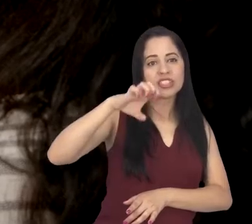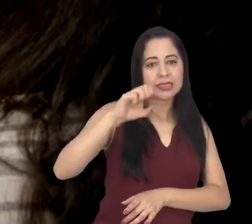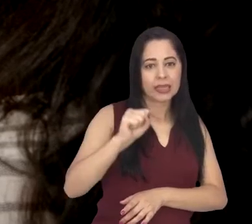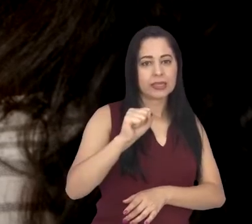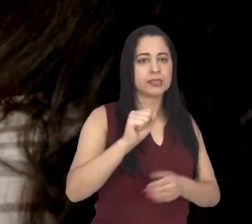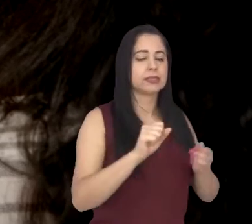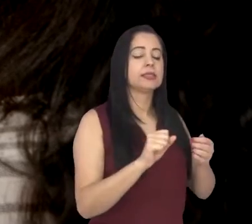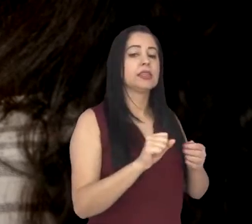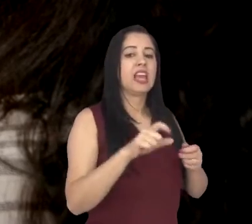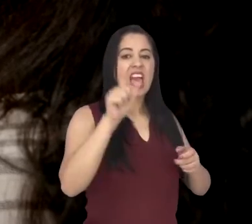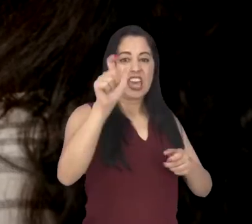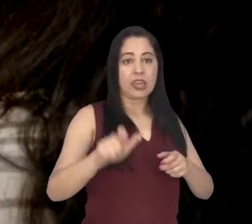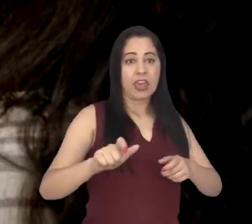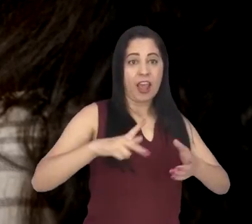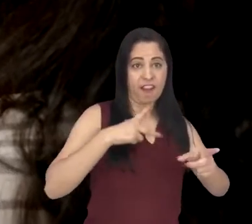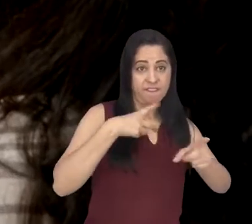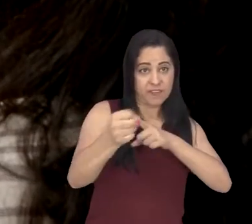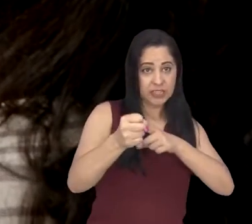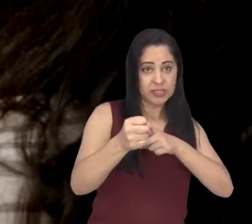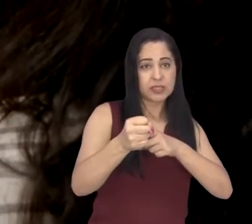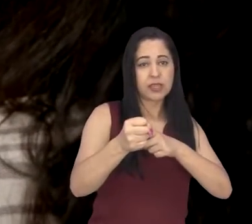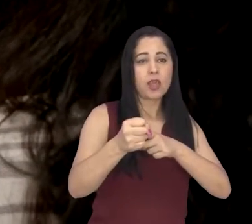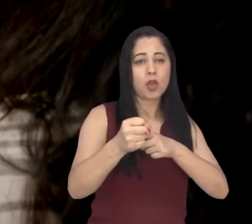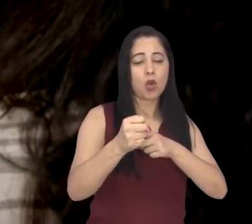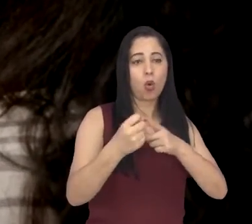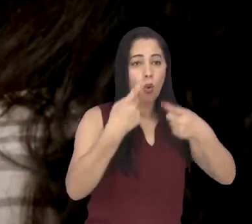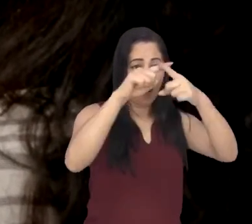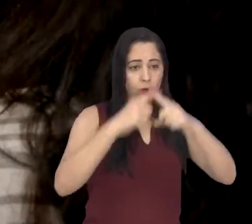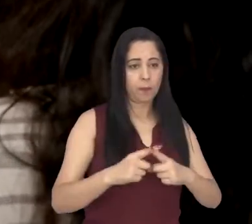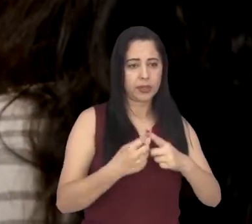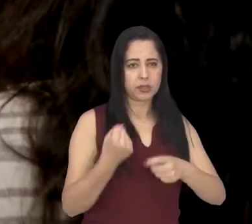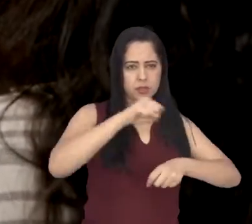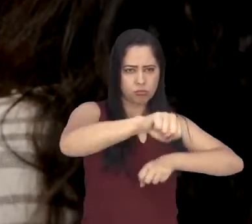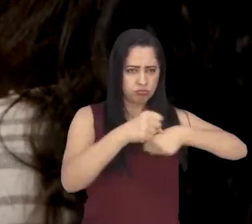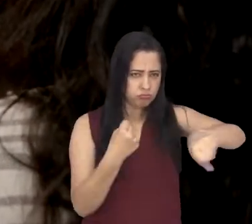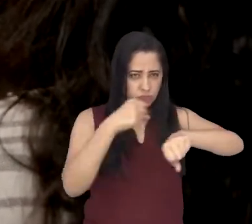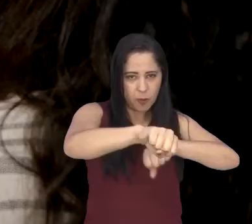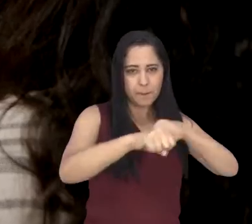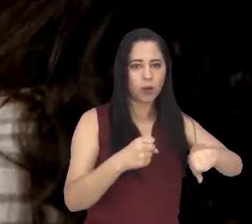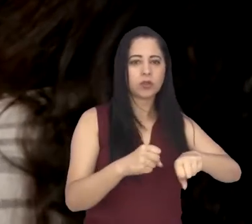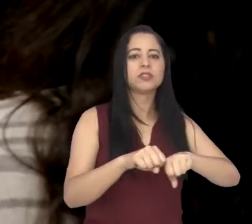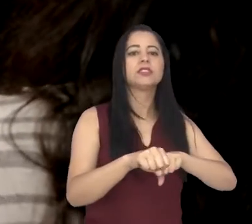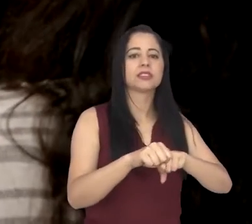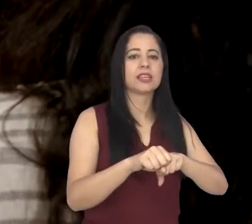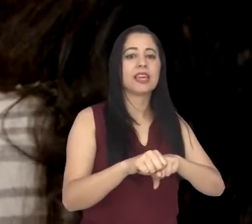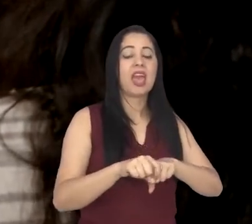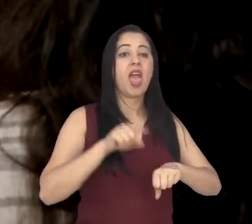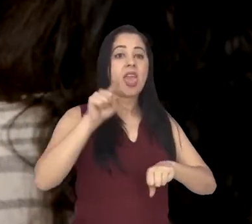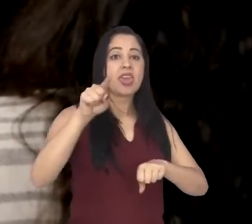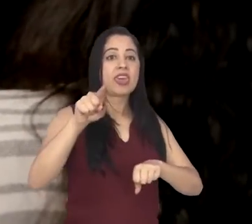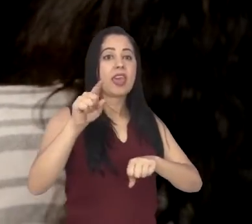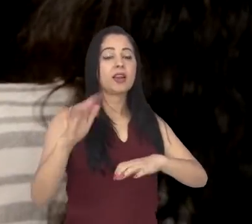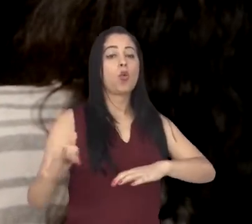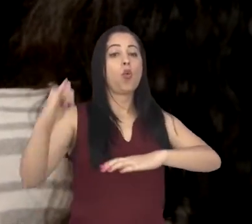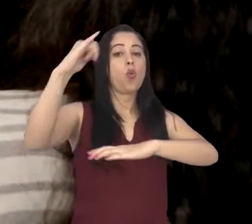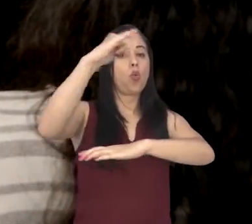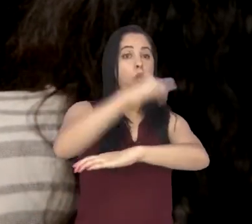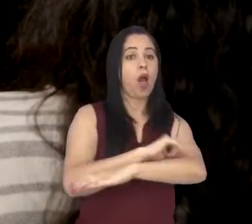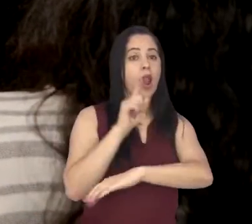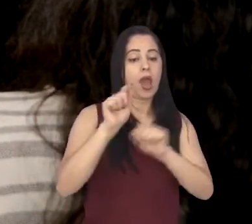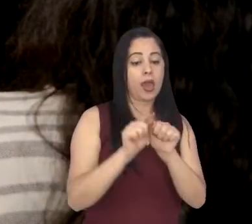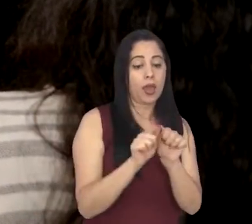dos meio-médios de boxe. De boxe. O título sul-americano. Ia chegar no aeroporto cedinho de